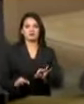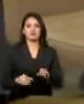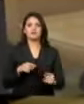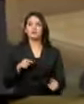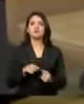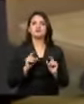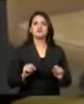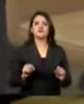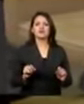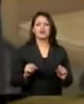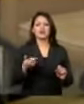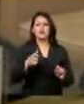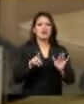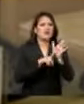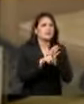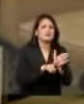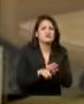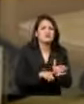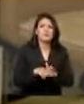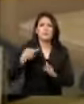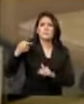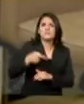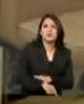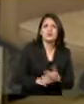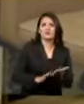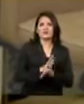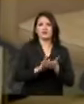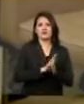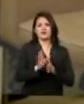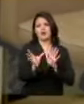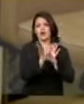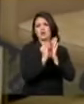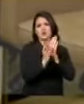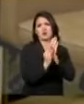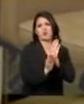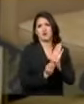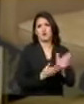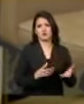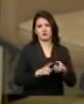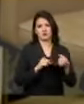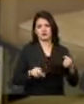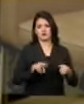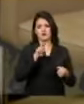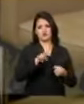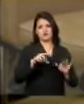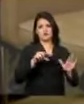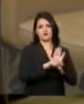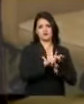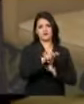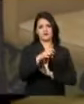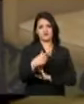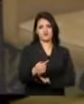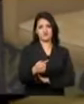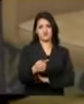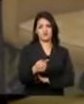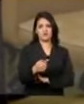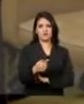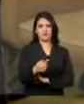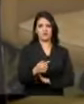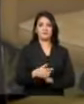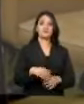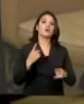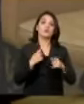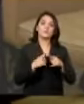grandes aprofundamentos em torno do conteúdo e da amplitude do artigo 5º, inciso 57, porque há, na